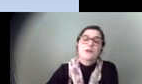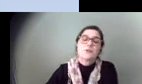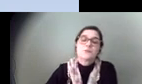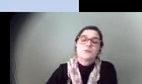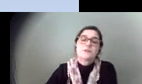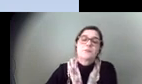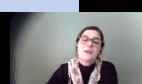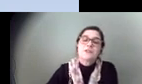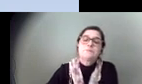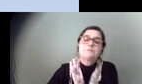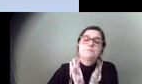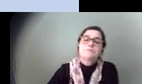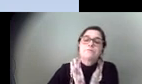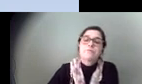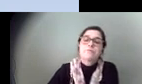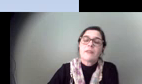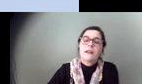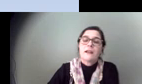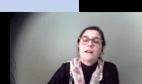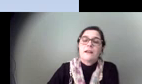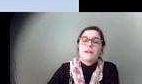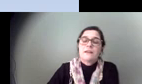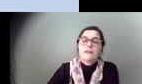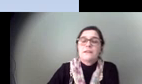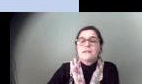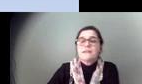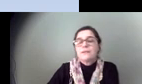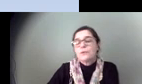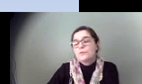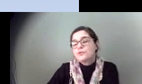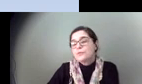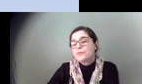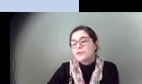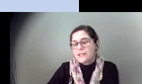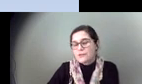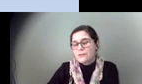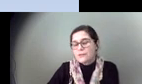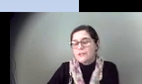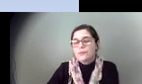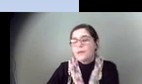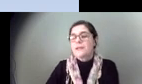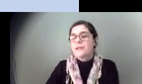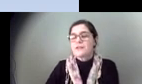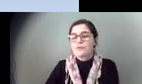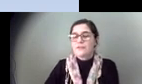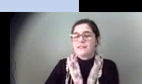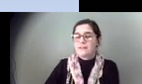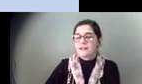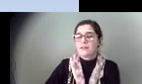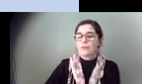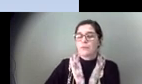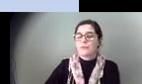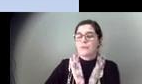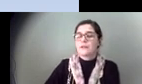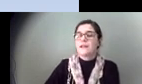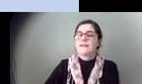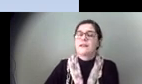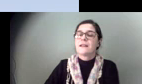professor coordenador principalmente, e que vai ser ao longo de um processo. Então, não é apenas uma visita e